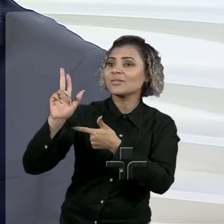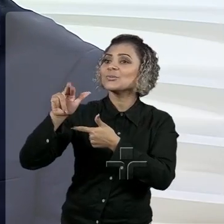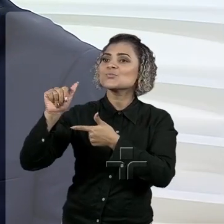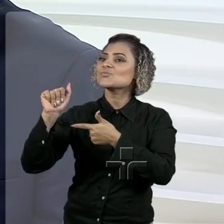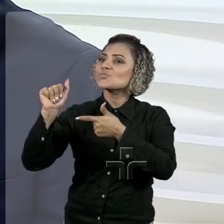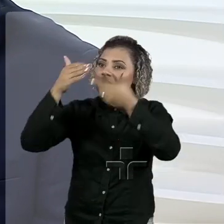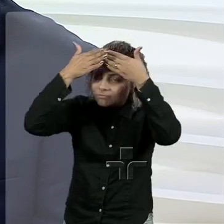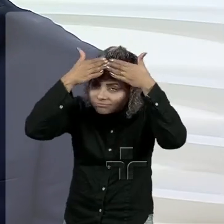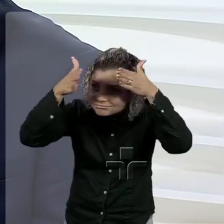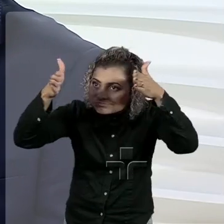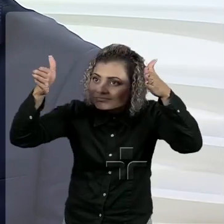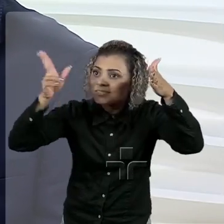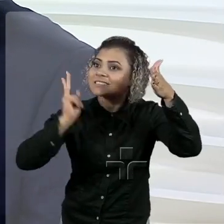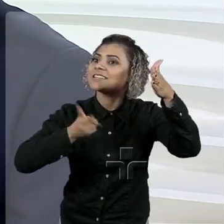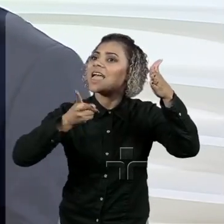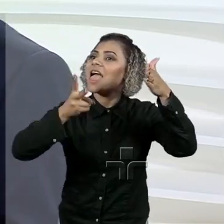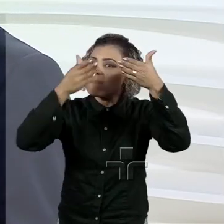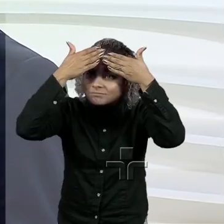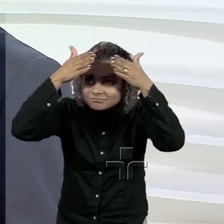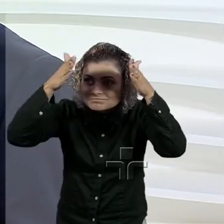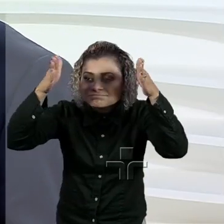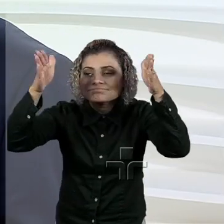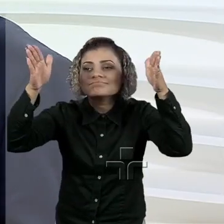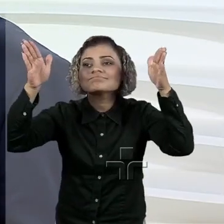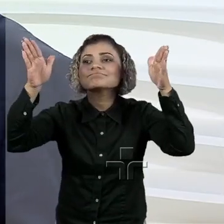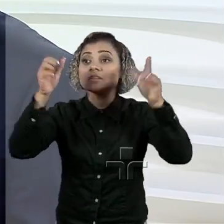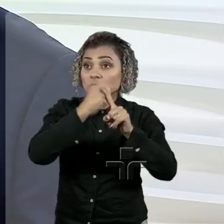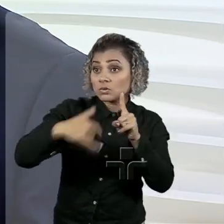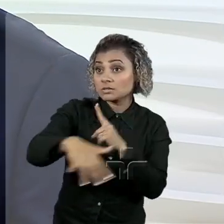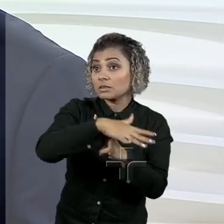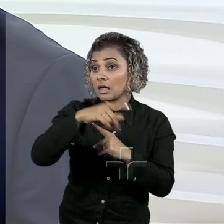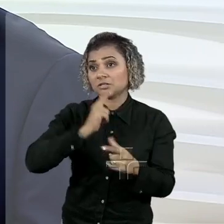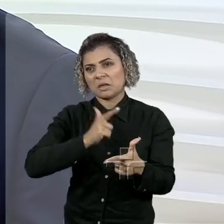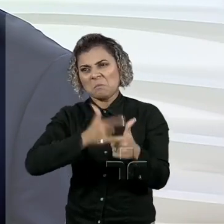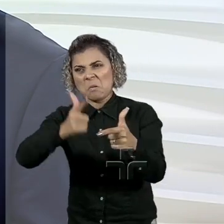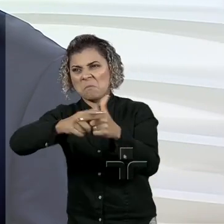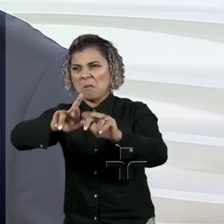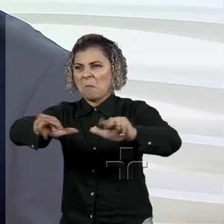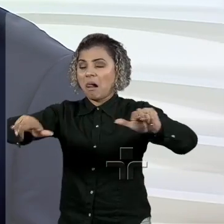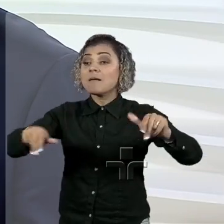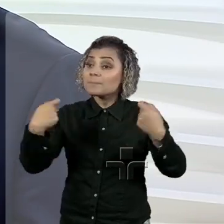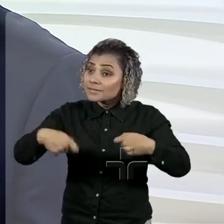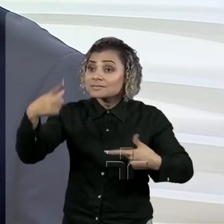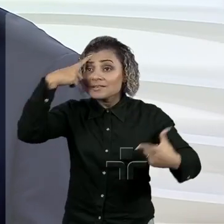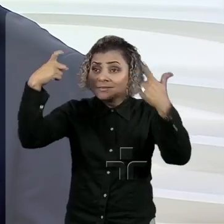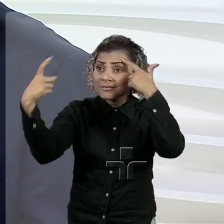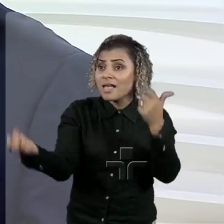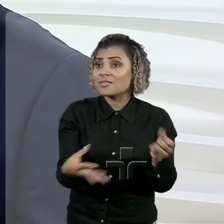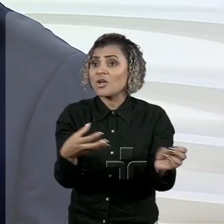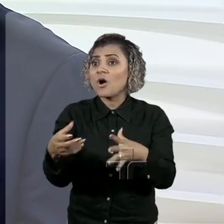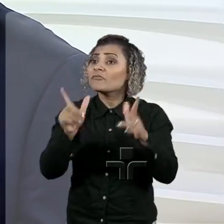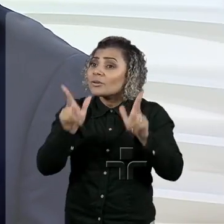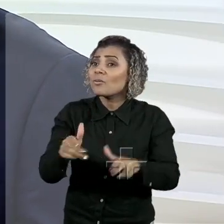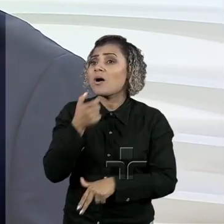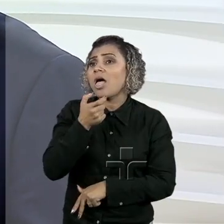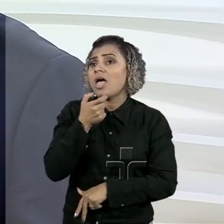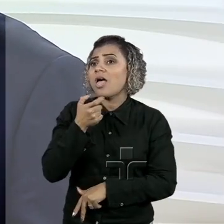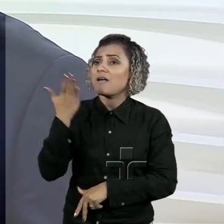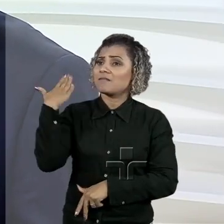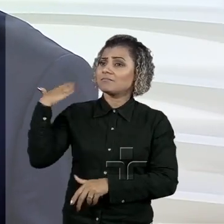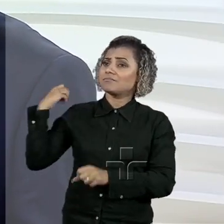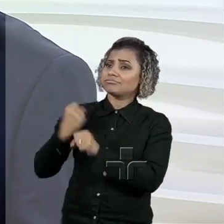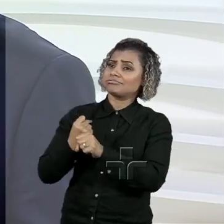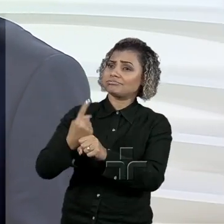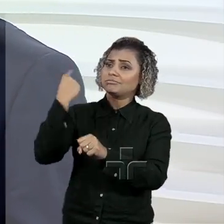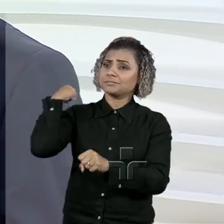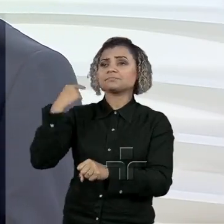isso incrível. Na nossa sociedade, com tantos problemas, a gente precisa de novas ideias. E Einstein já falava isso há tanto tempo